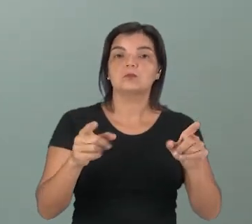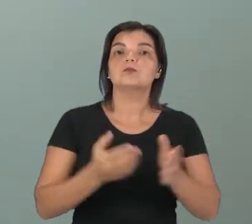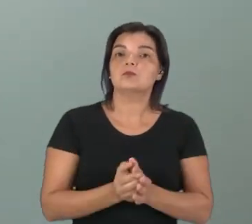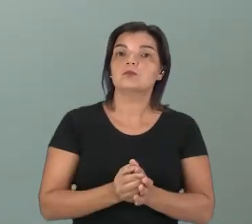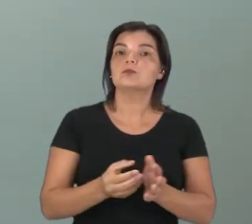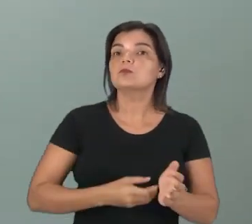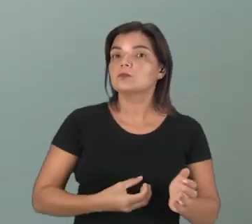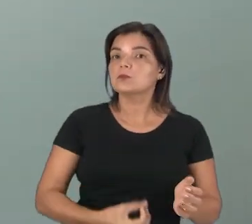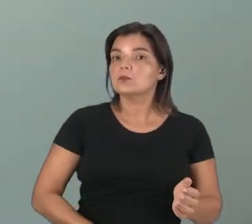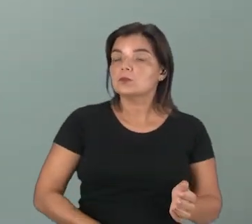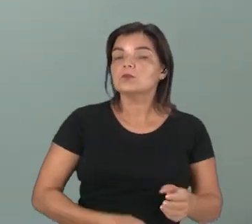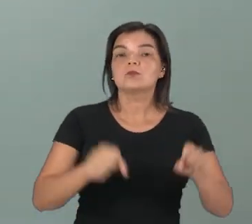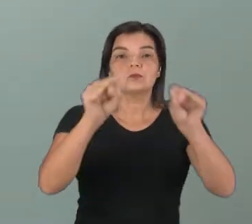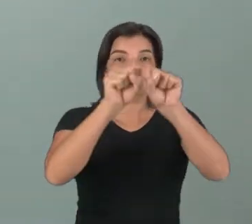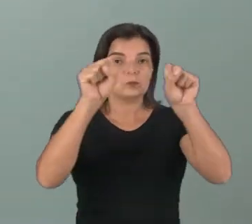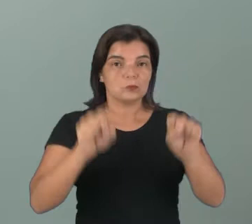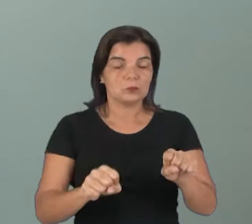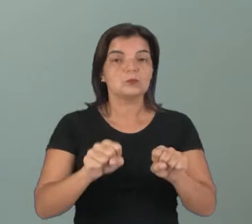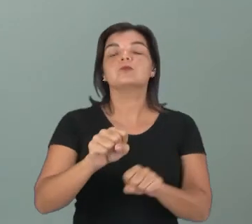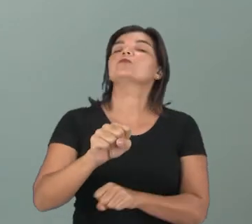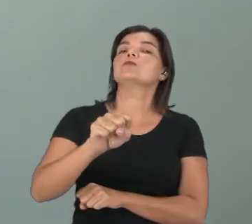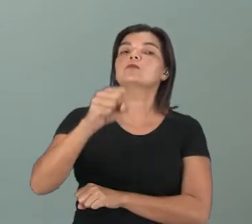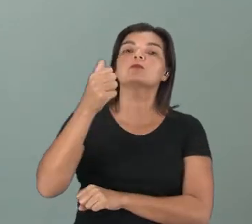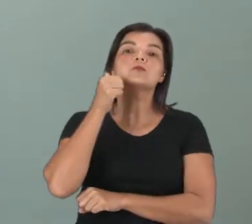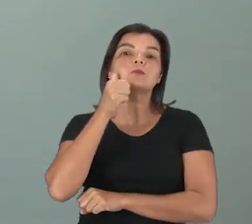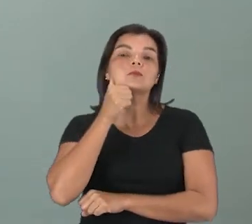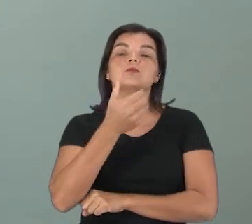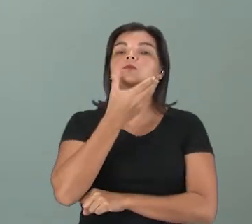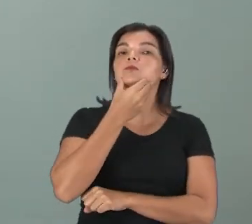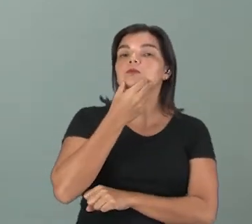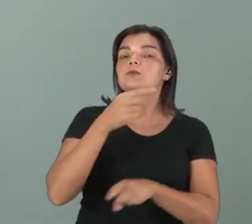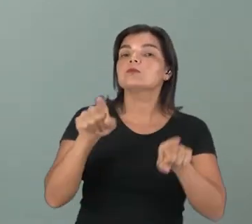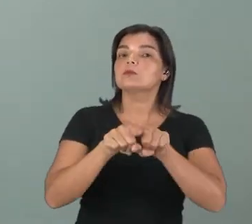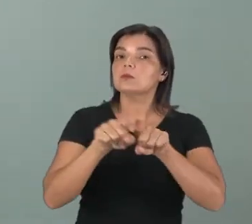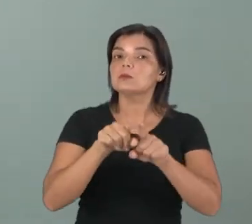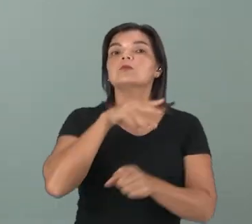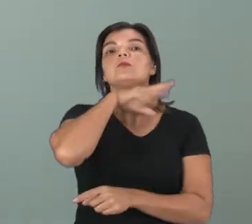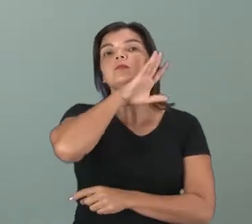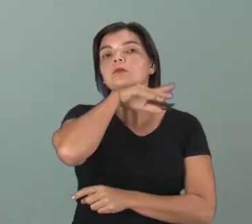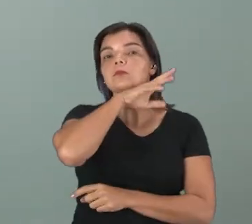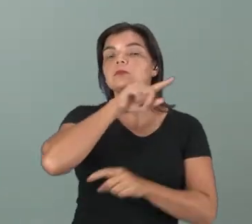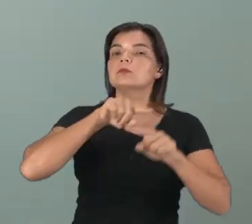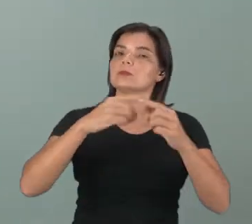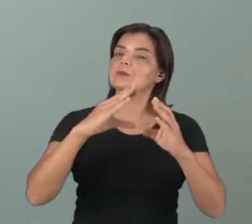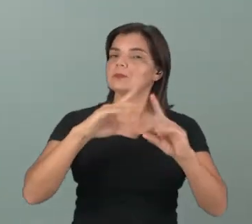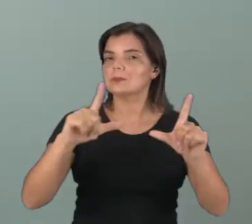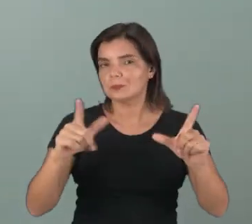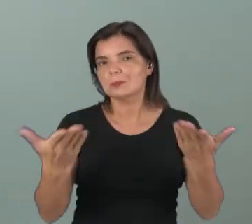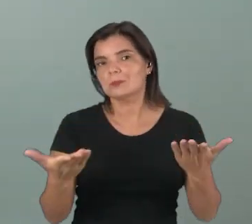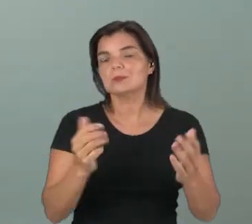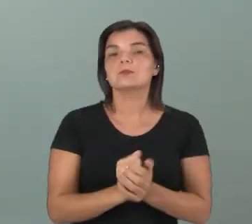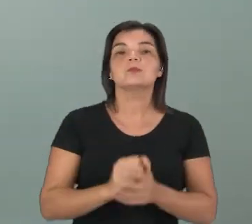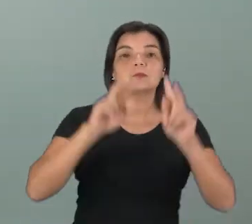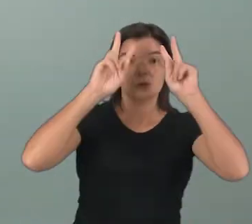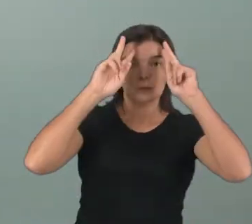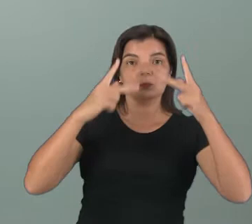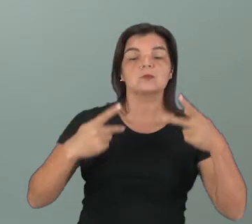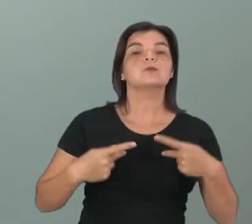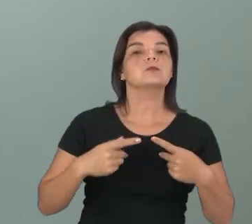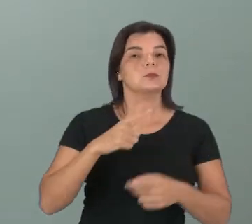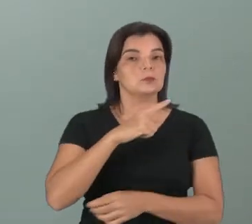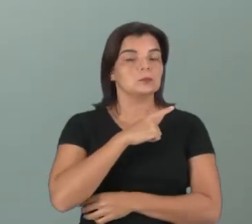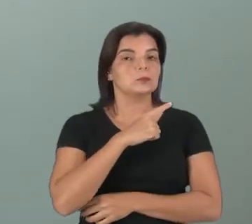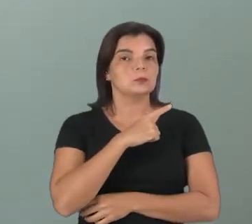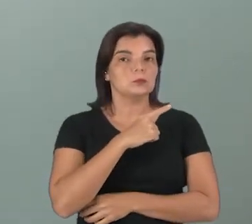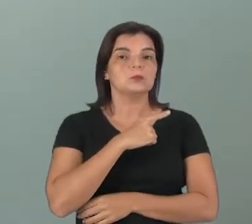órgãos reprodutores femininos e masculinos, a gente também tem essa diferenciação nos animais. Só que, claro, nos seres humanos a gente